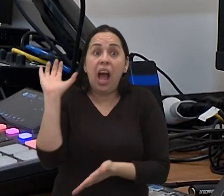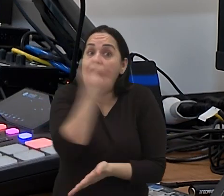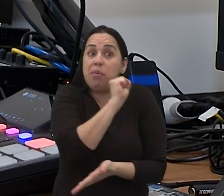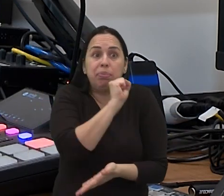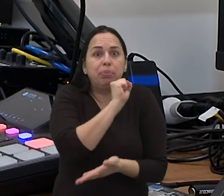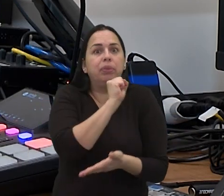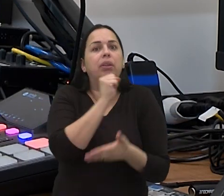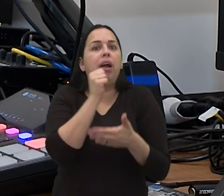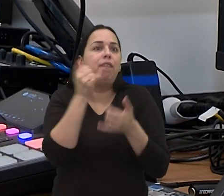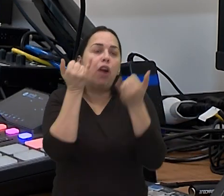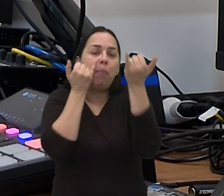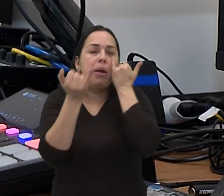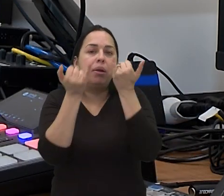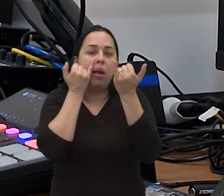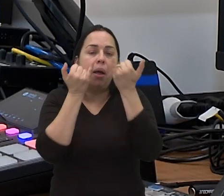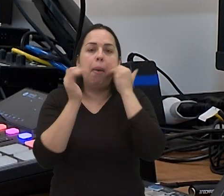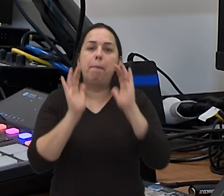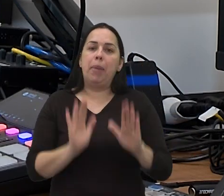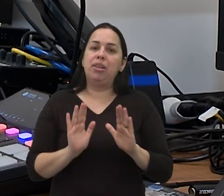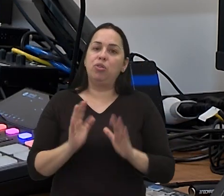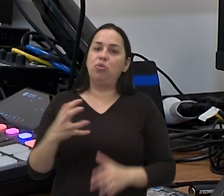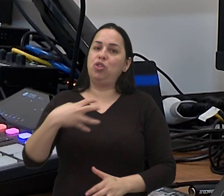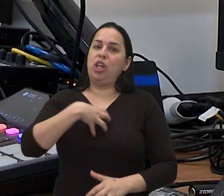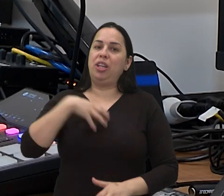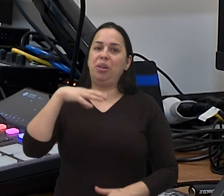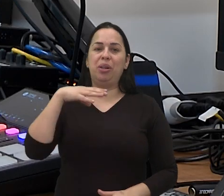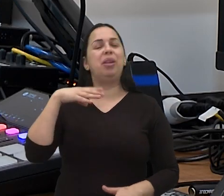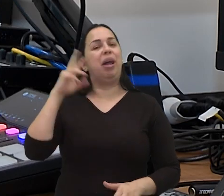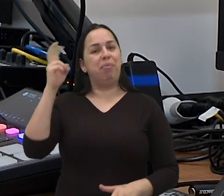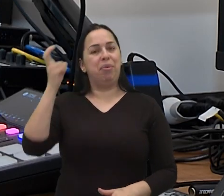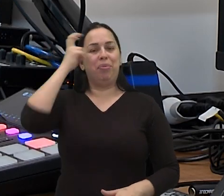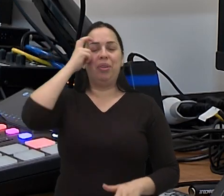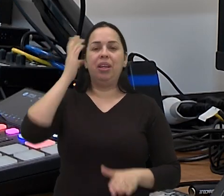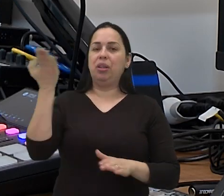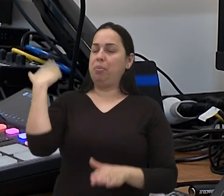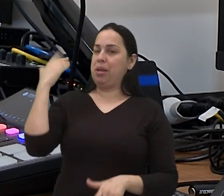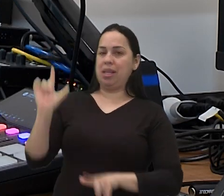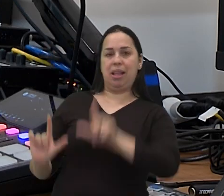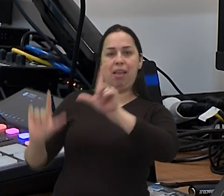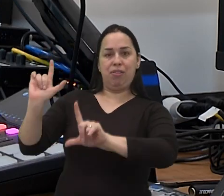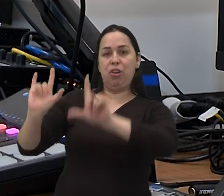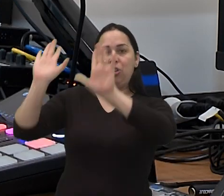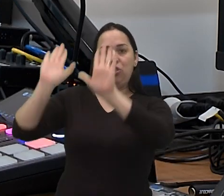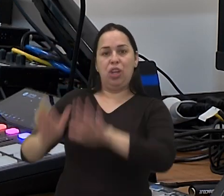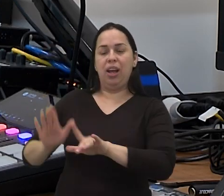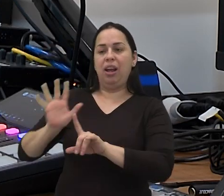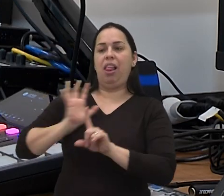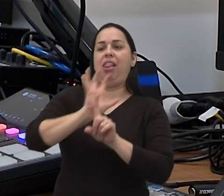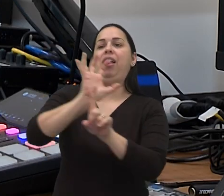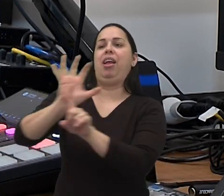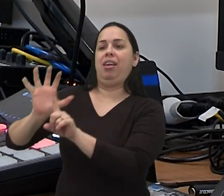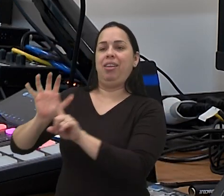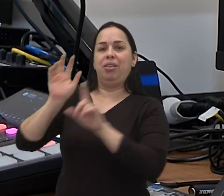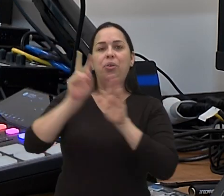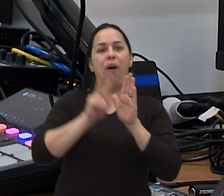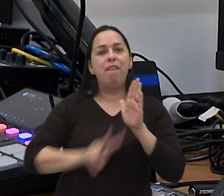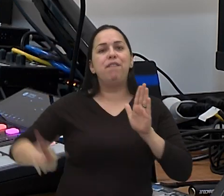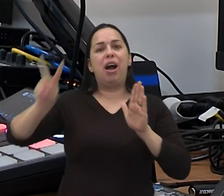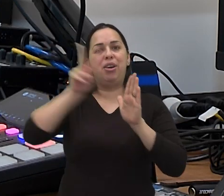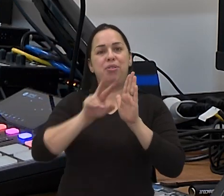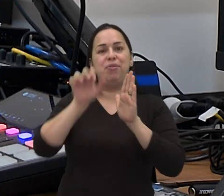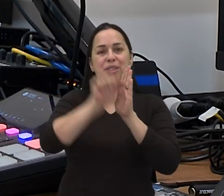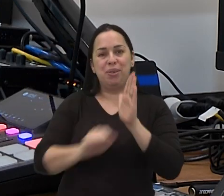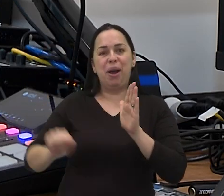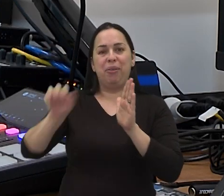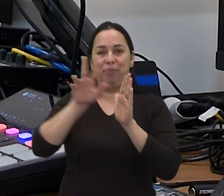rápida, mas como modelo cultural é a mesma coisa que a televisão já fazia, ou seja, é a magia do audiovisual.